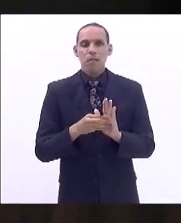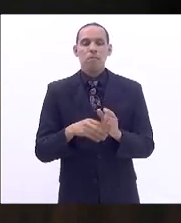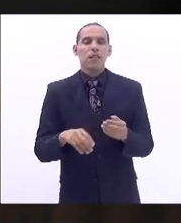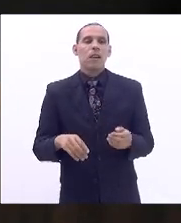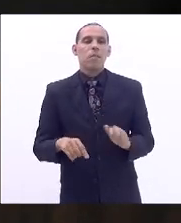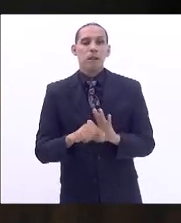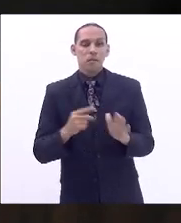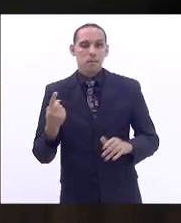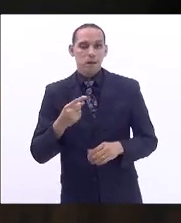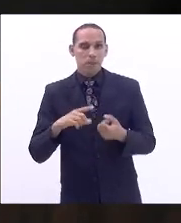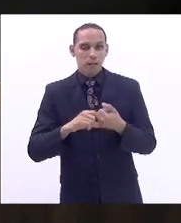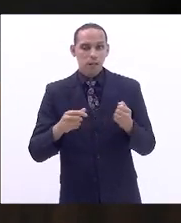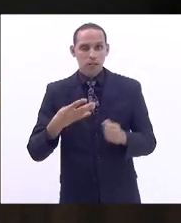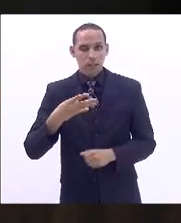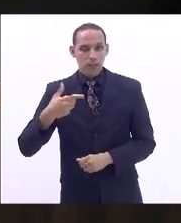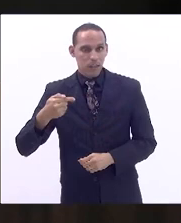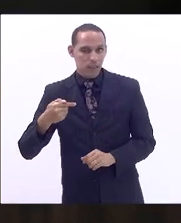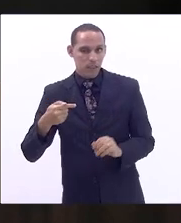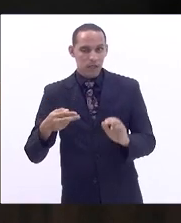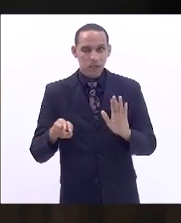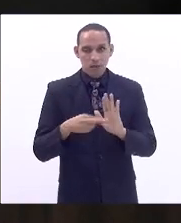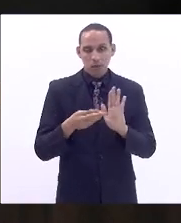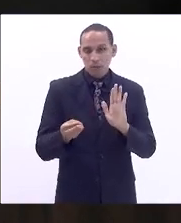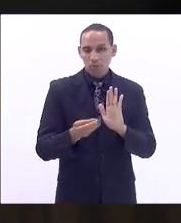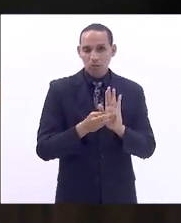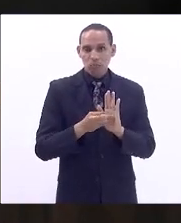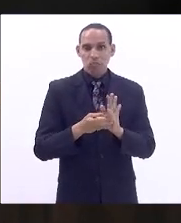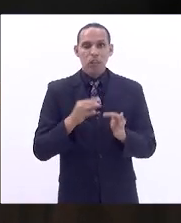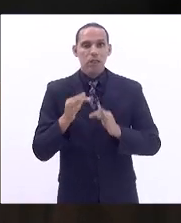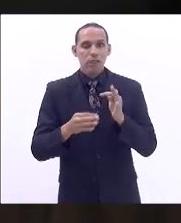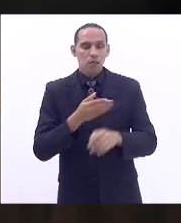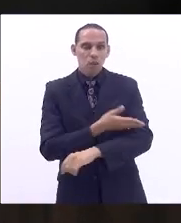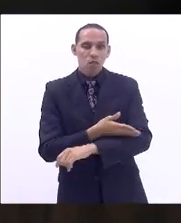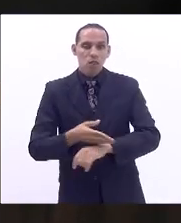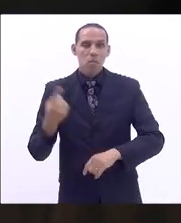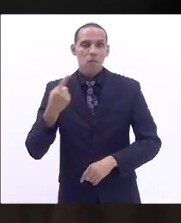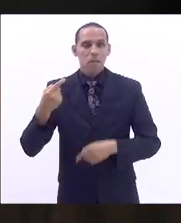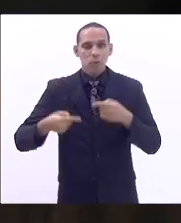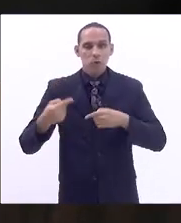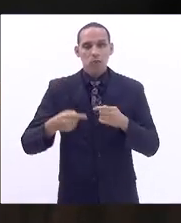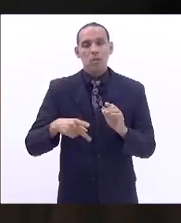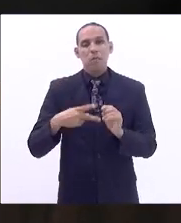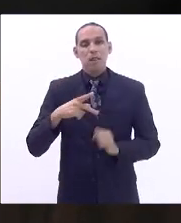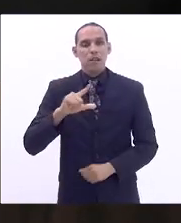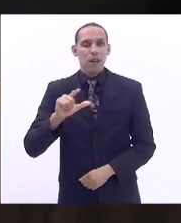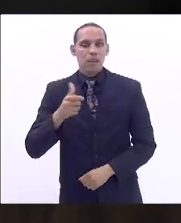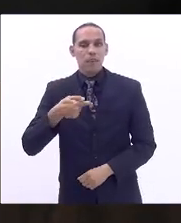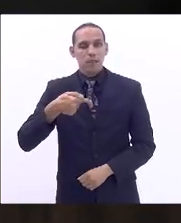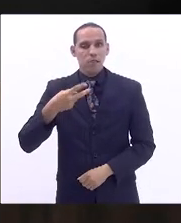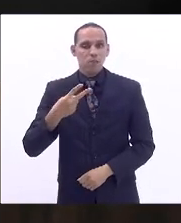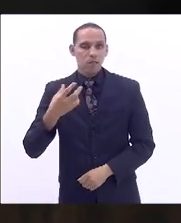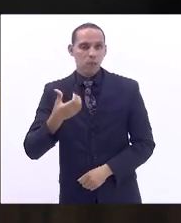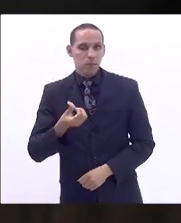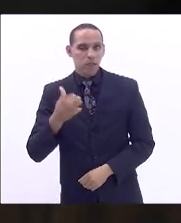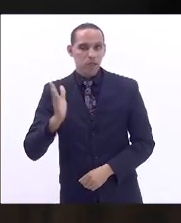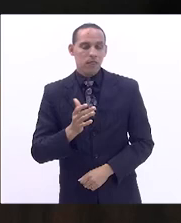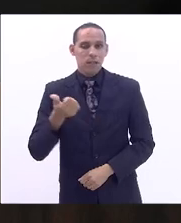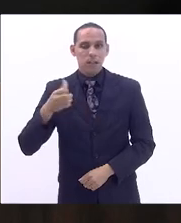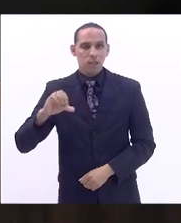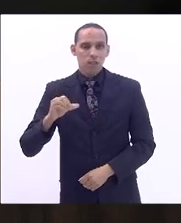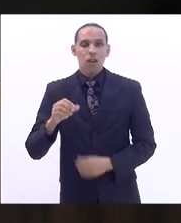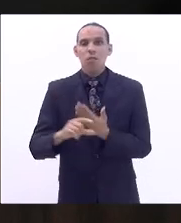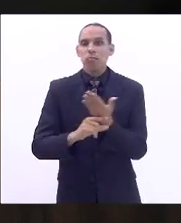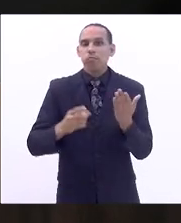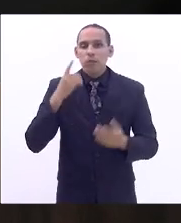palavra primeiro do artigo 47 do Regimento Interno implementação de nylon em primeira discussão projeto de lei 726 de 19 de autoria do deputado Samuel